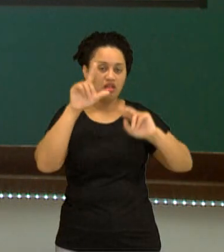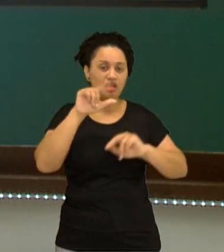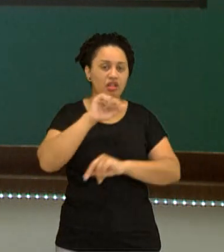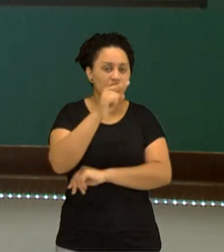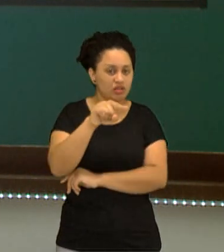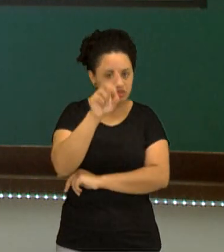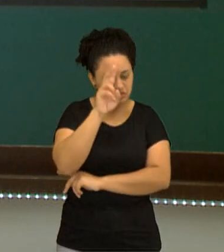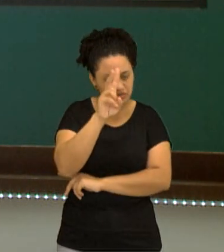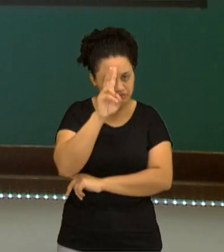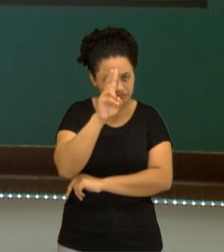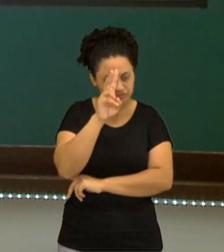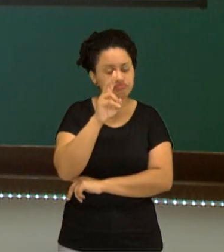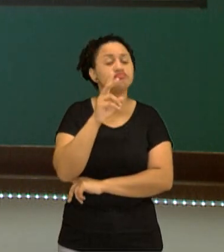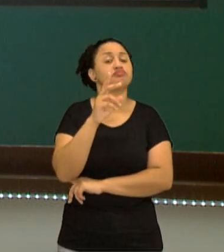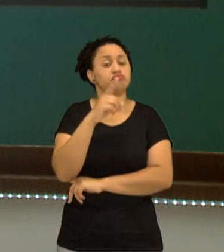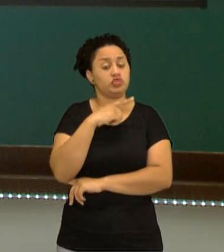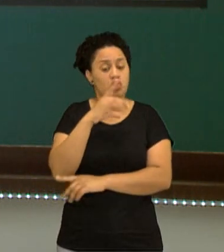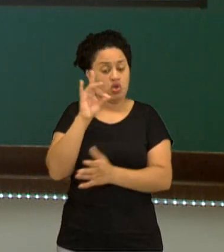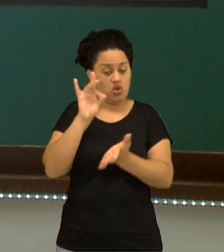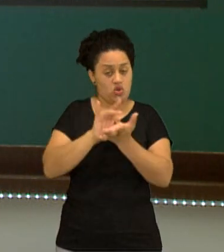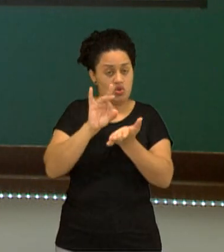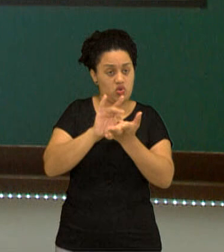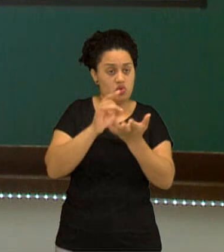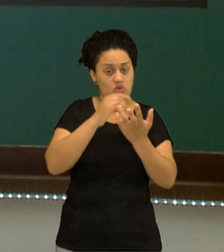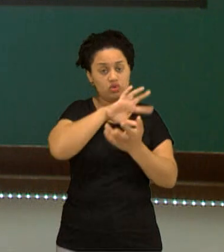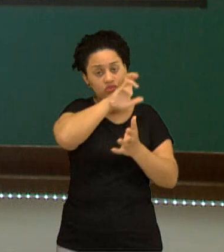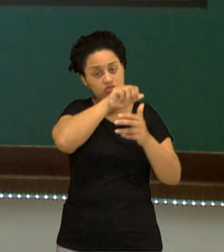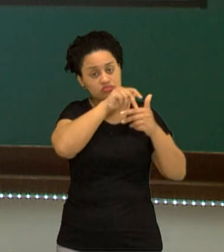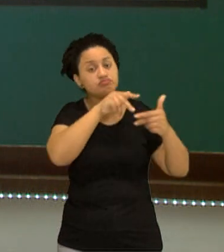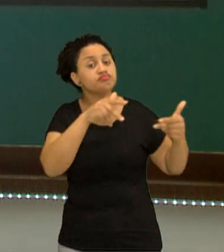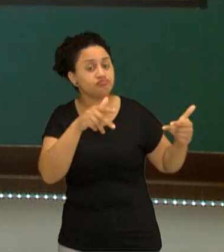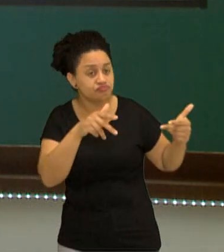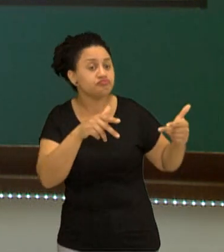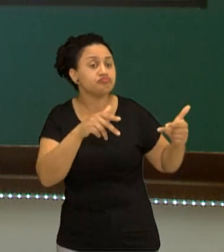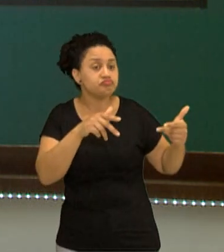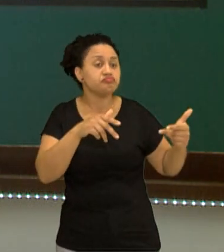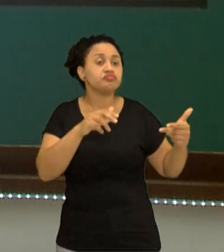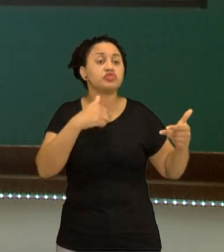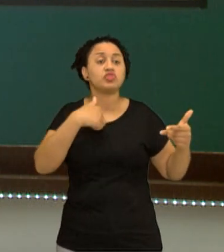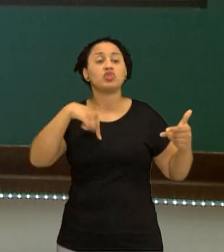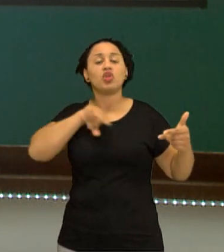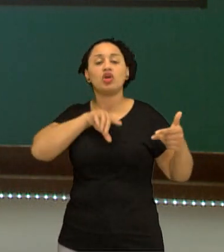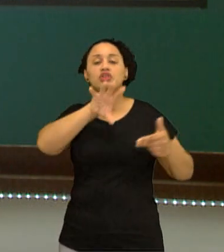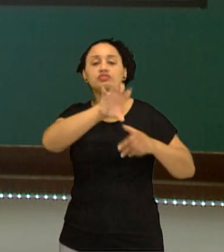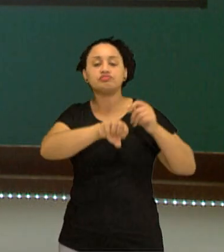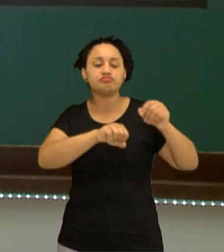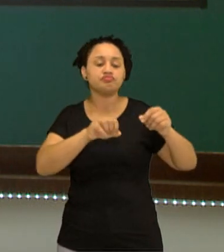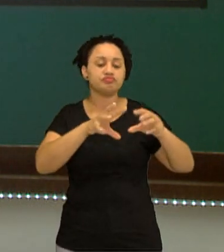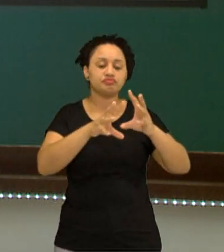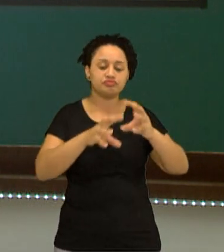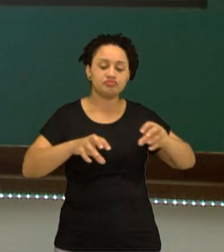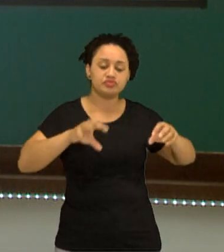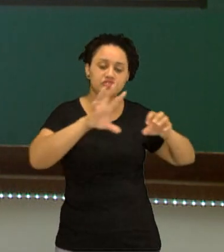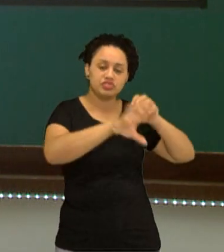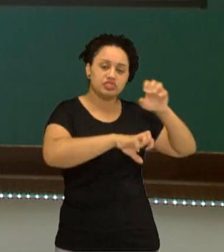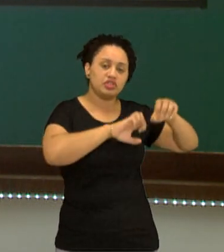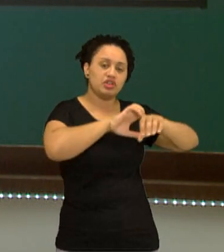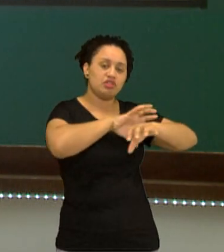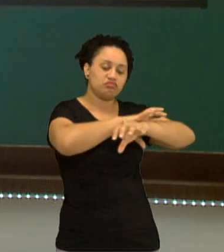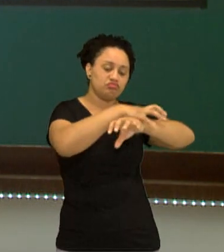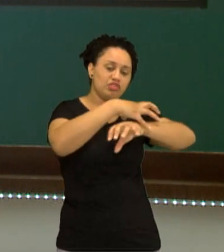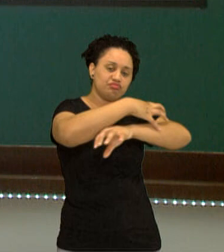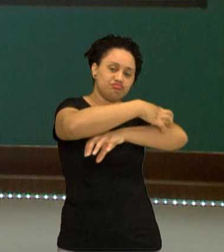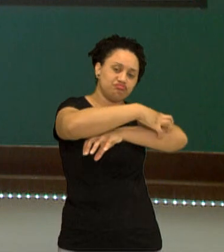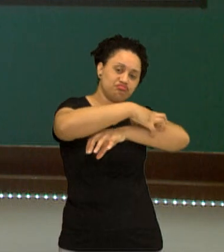ovelha. Origem, lembra? Animal. Nós colhemos, nós retiramos aquela